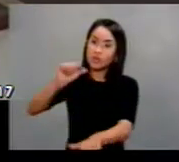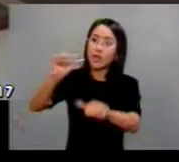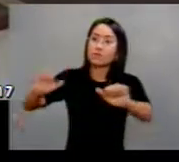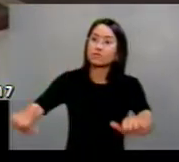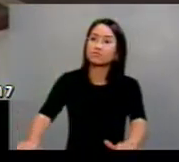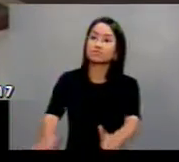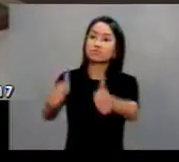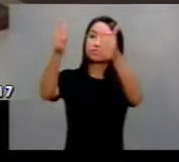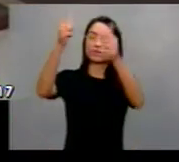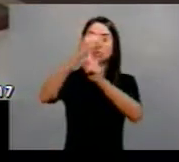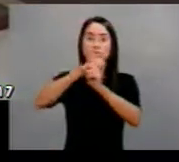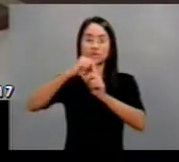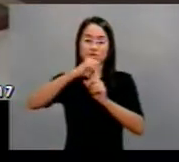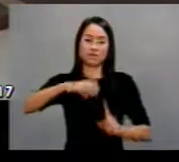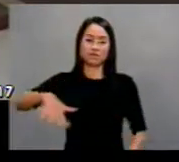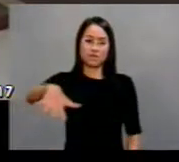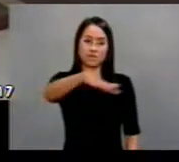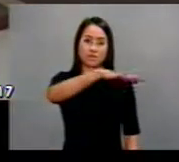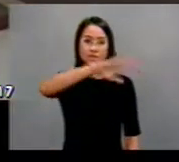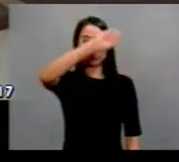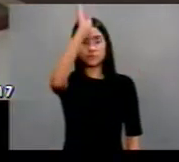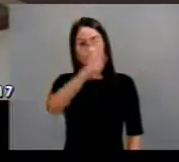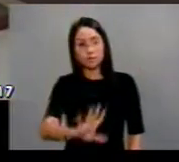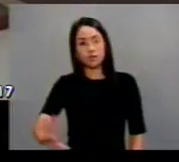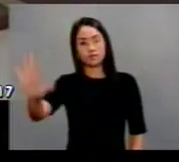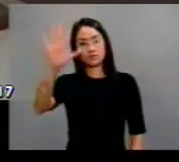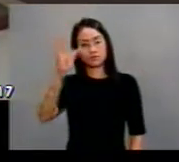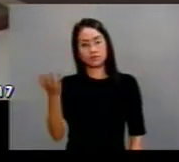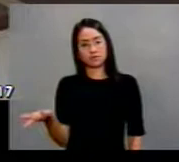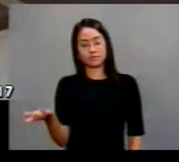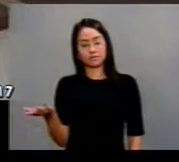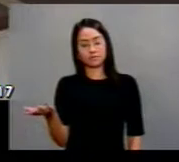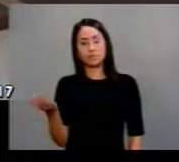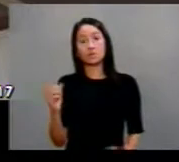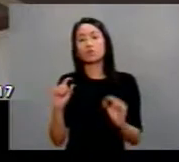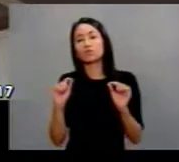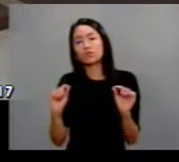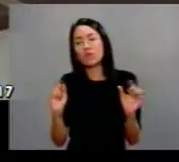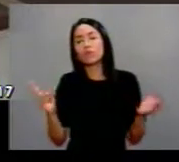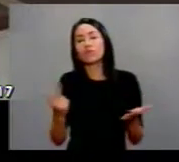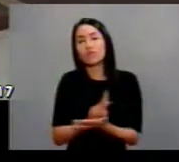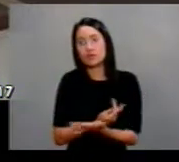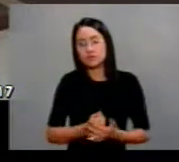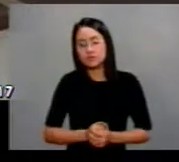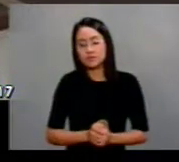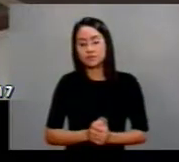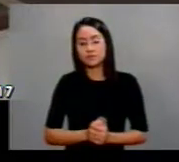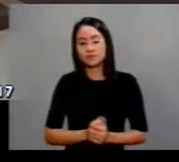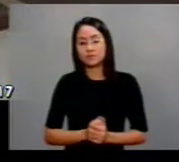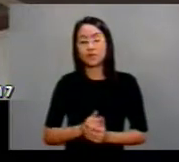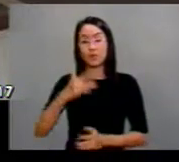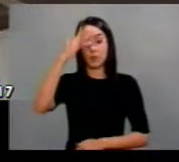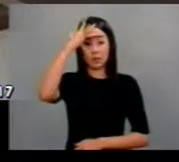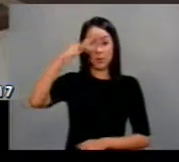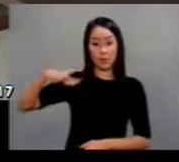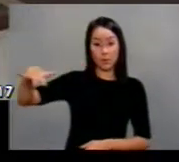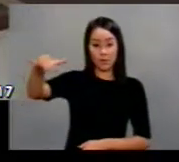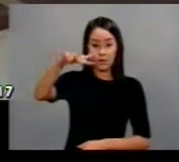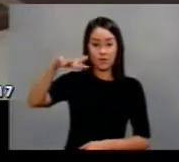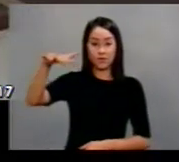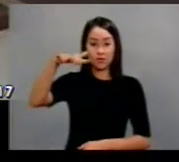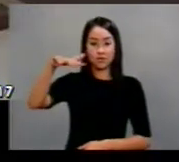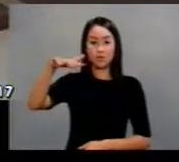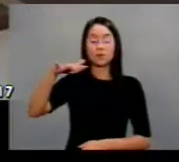para a sociedade brasileira reside exclusivamente no fato de que o povo